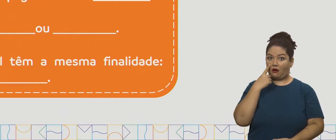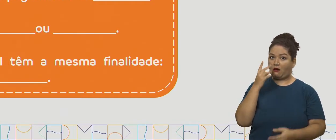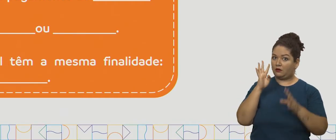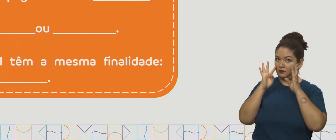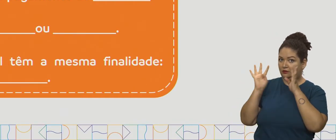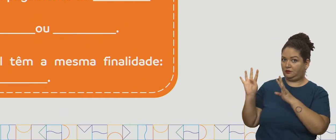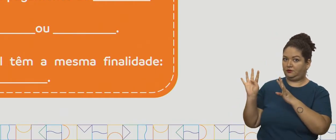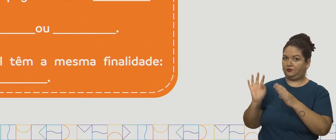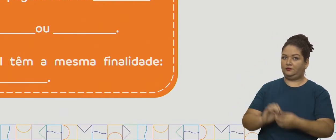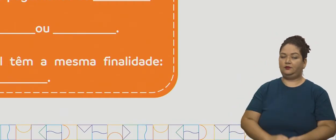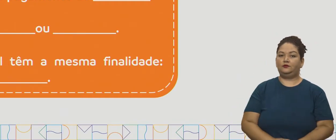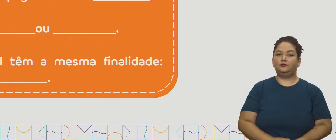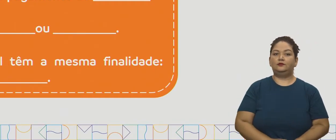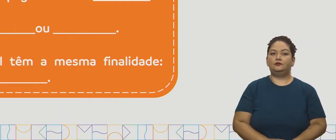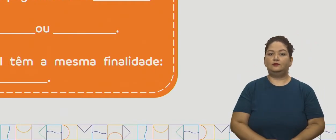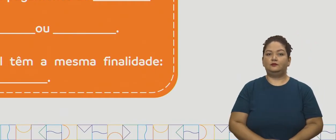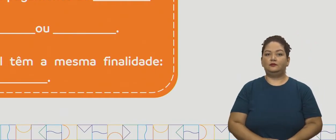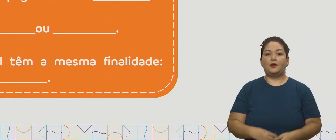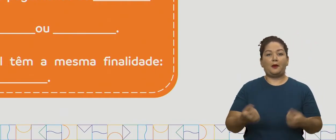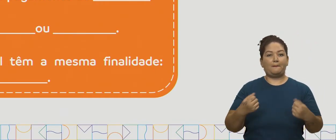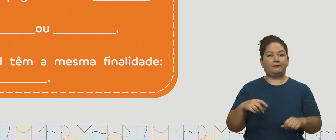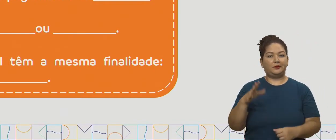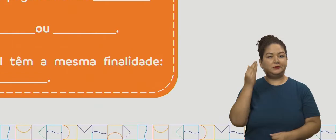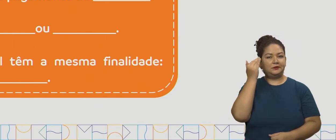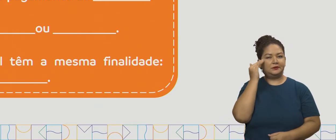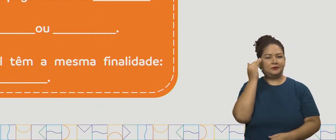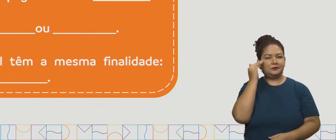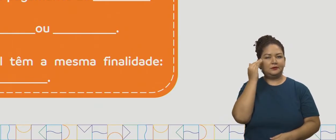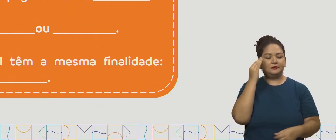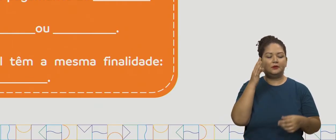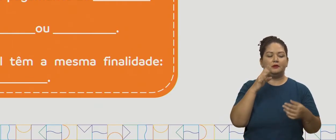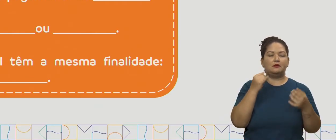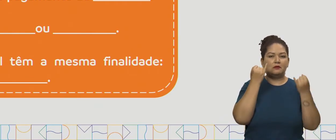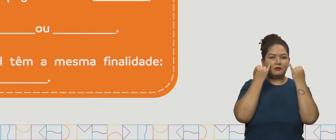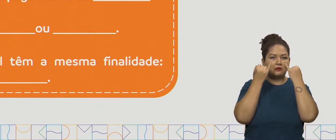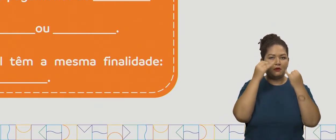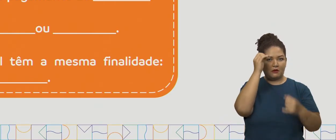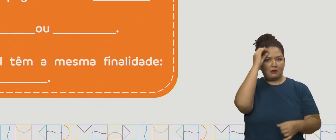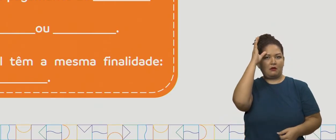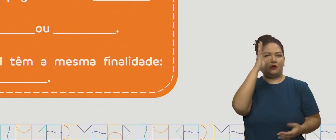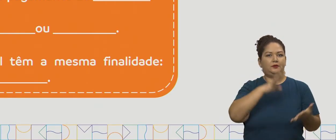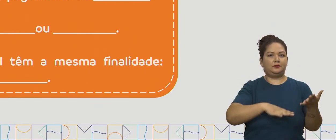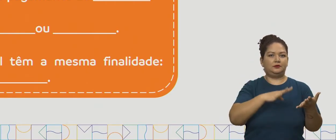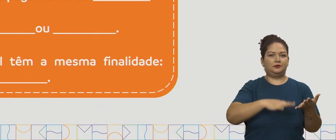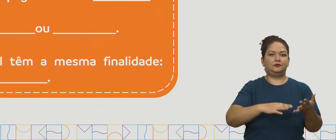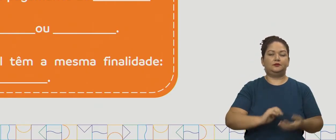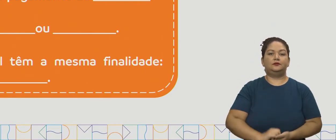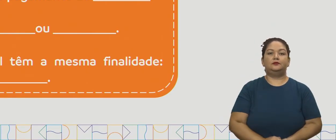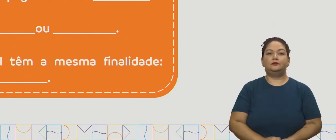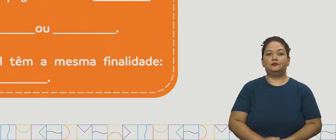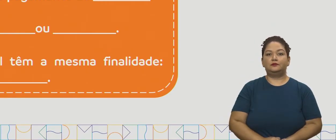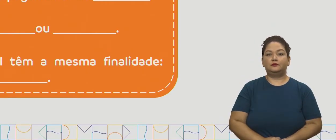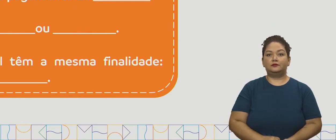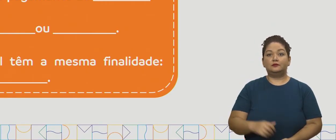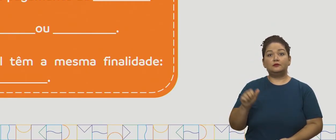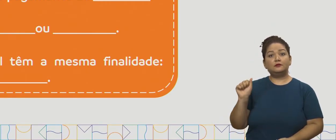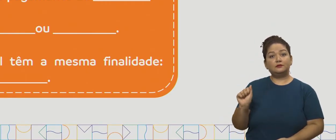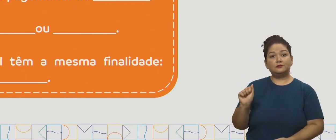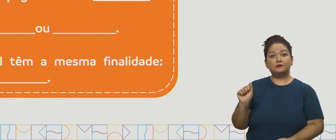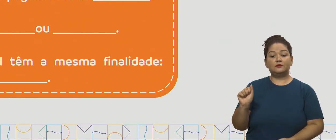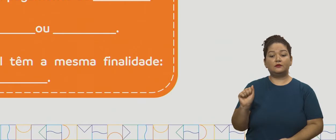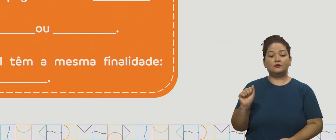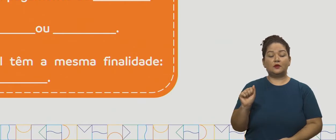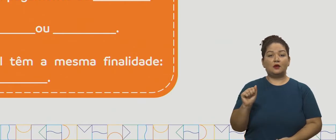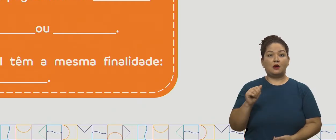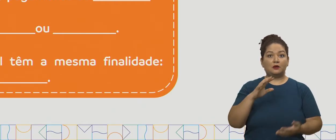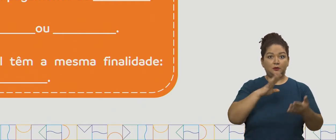A. Prestem bem atenção, hein? Temos que testar os nossos conhecimentos sobre os boletos. O boleto